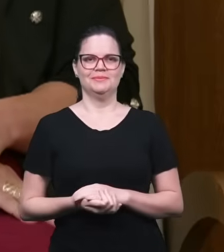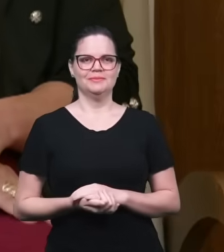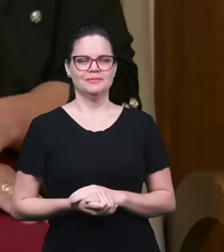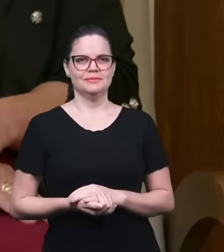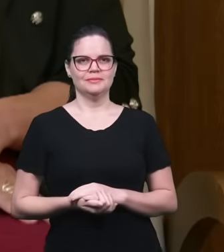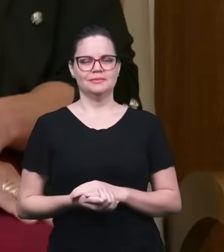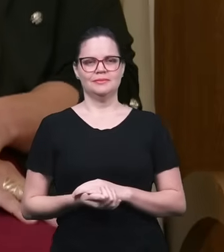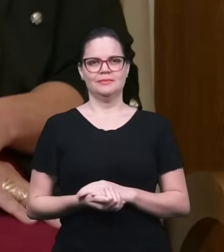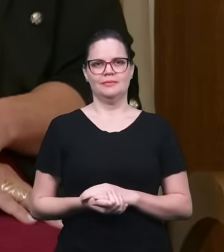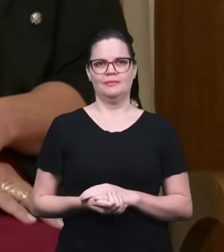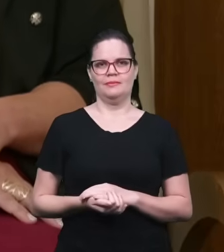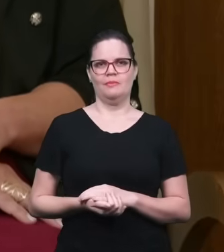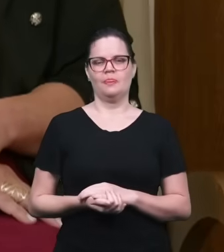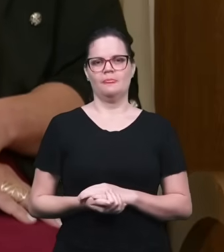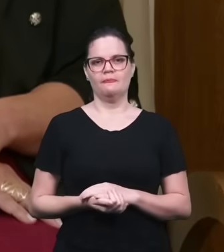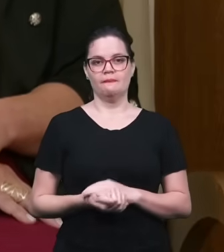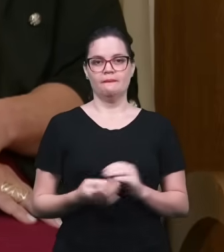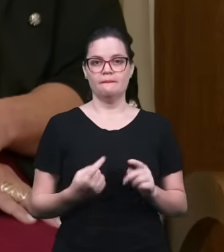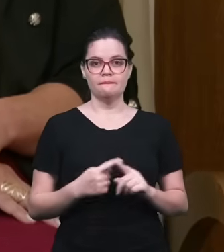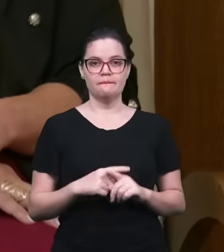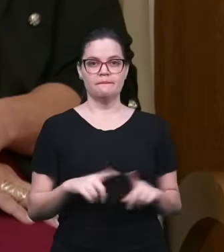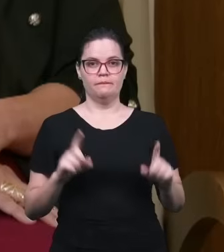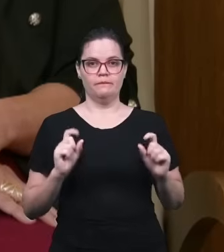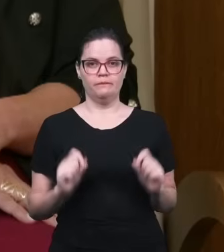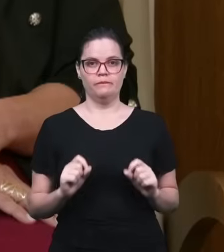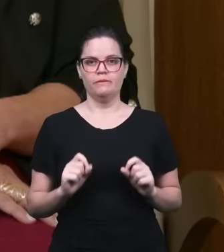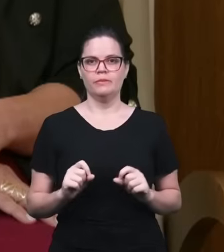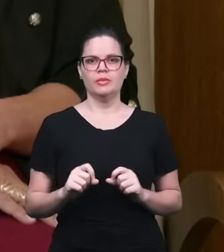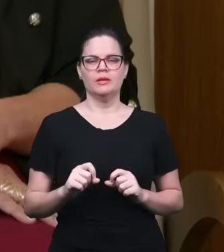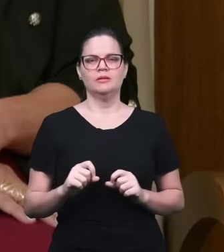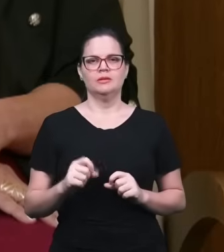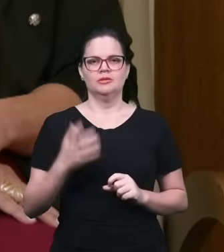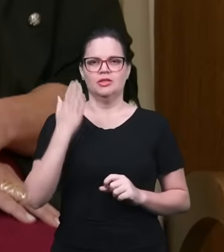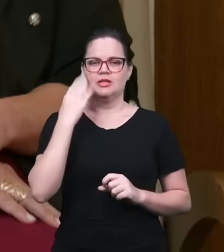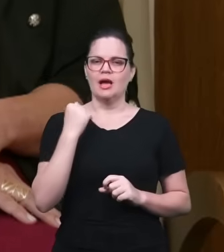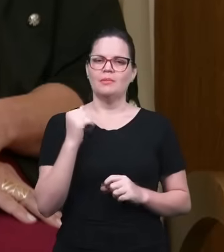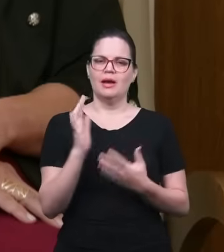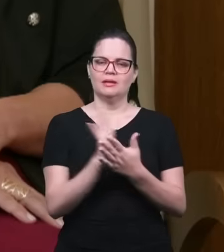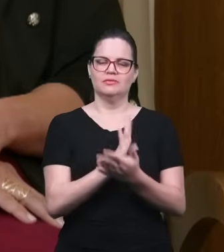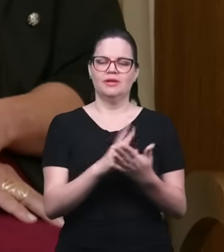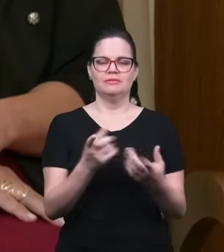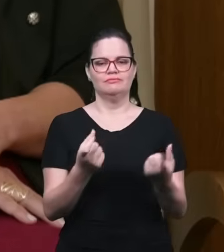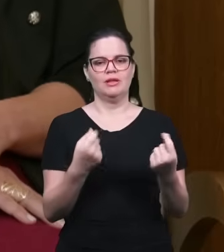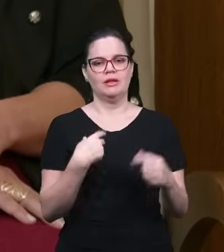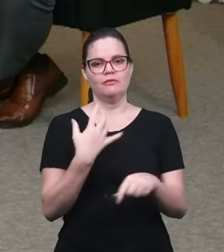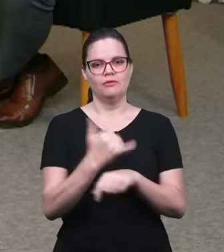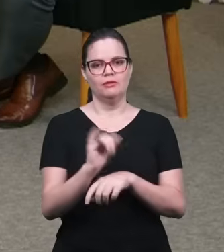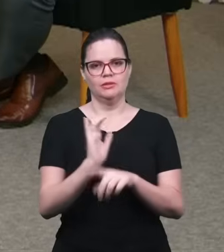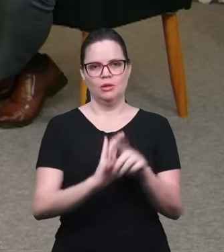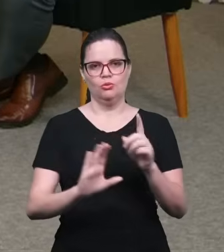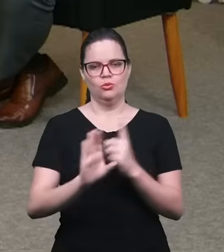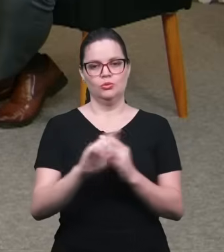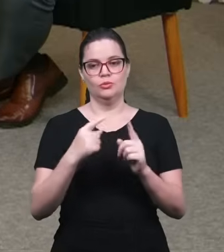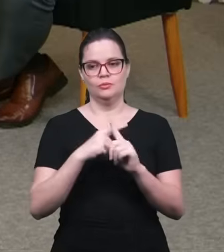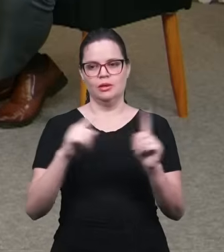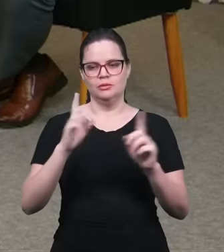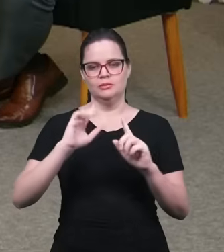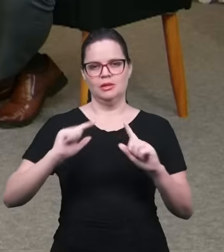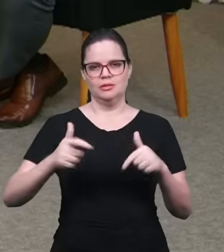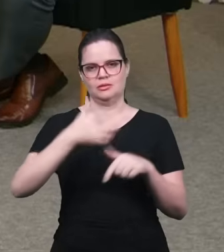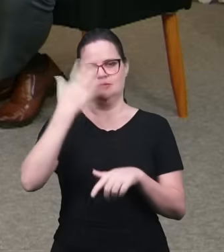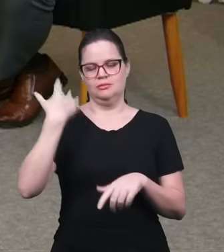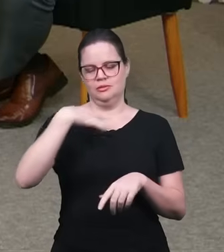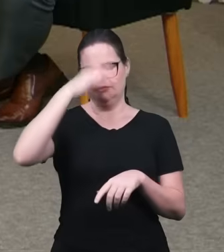nenhum foi, lógico que você se afasta um pouco do culto, mas o Espírito Santo, a operação, está ali para